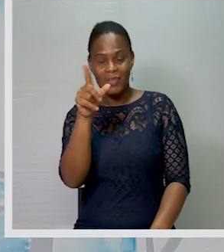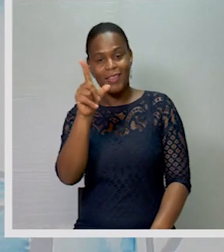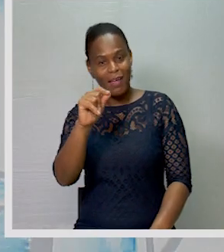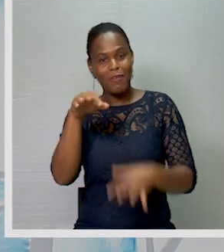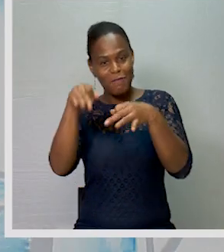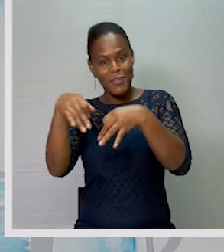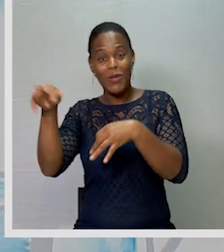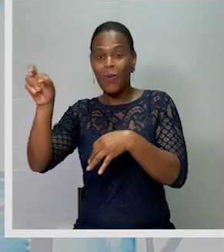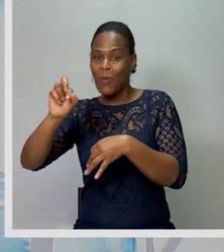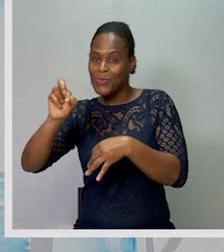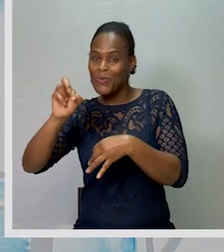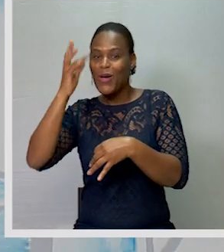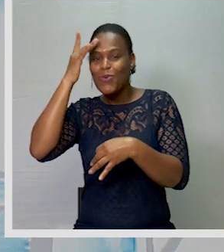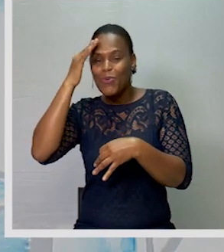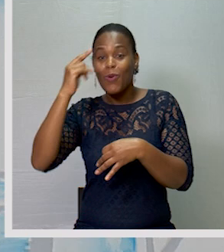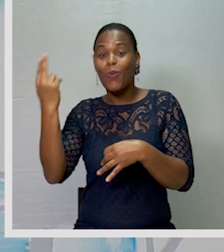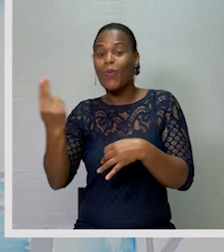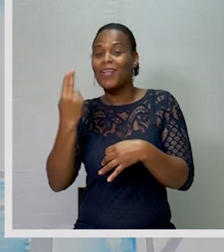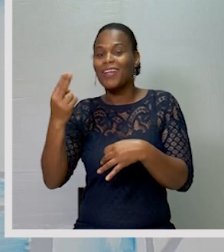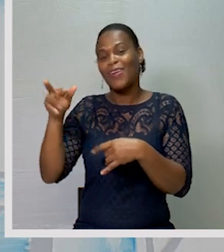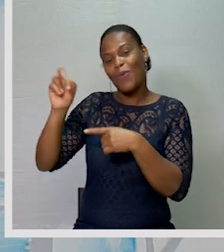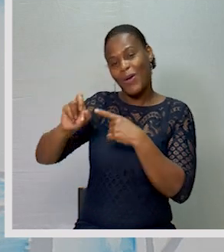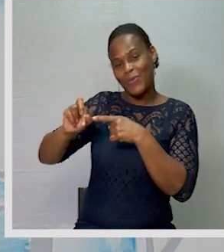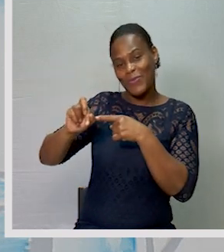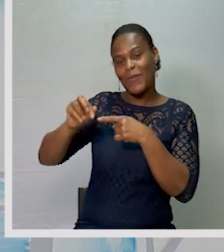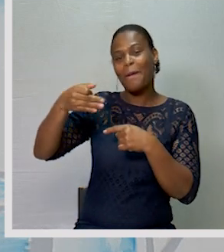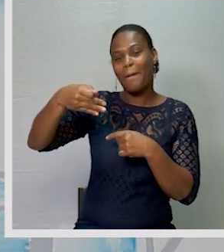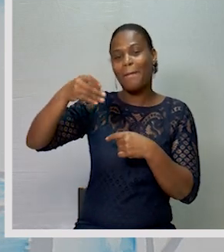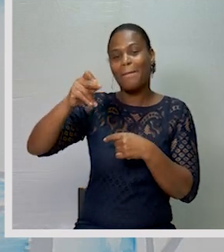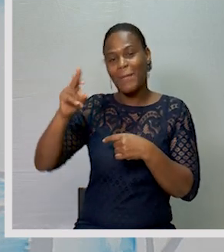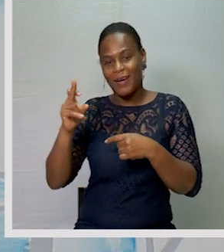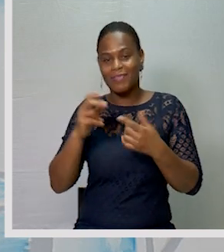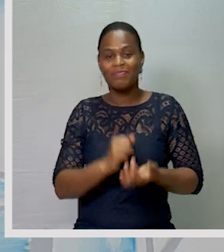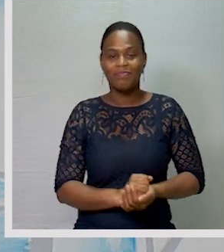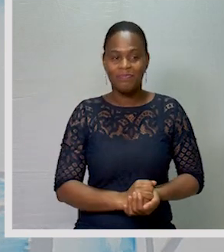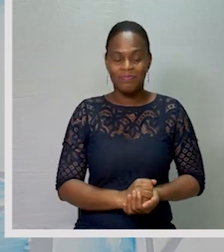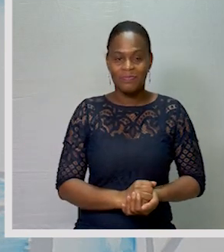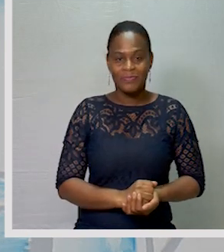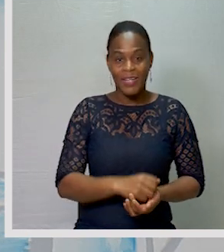278 termina por 8. O algarismo das unidades é 8, então é par.